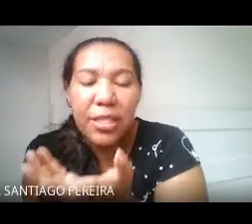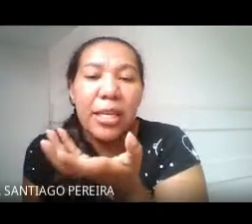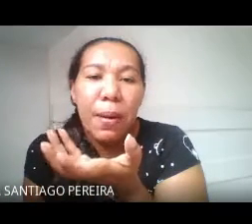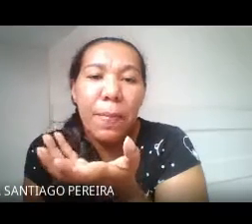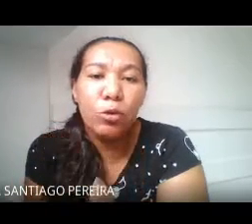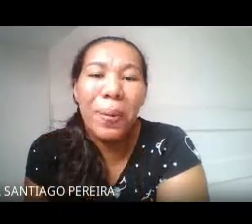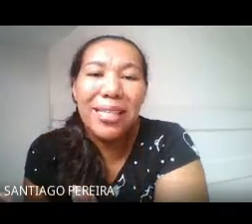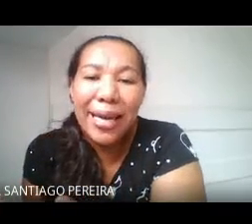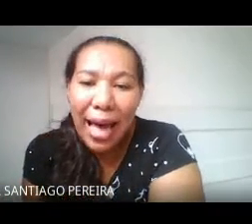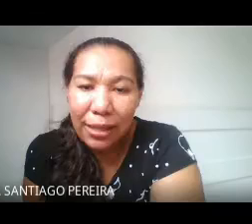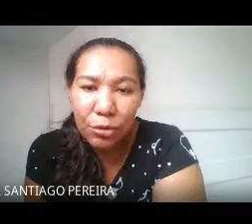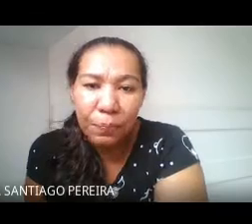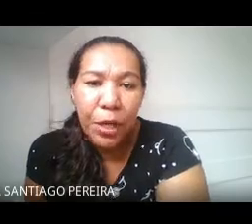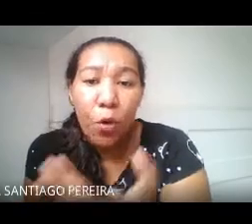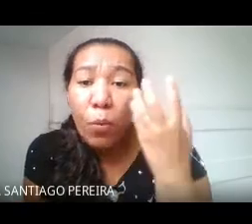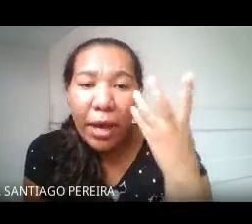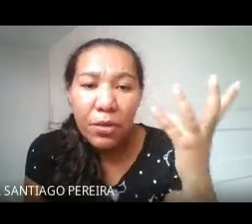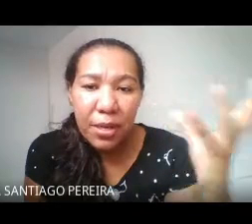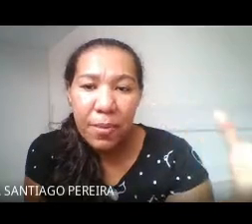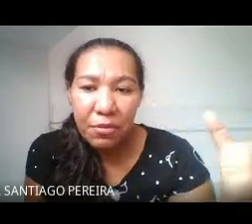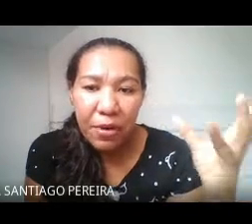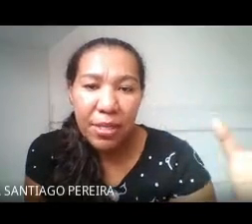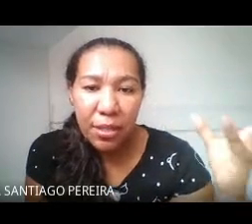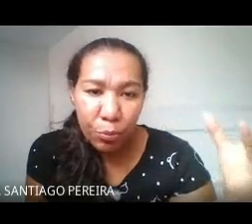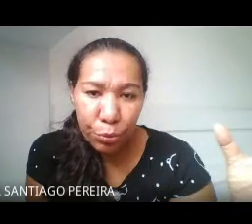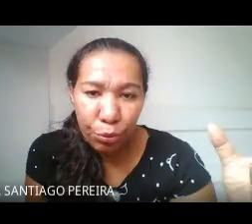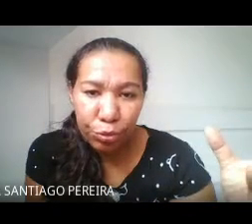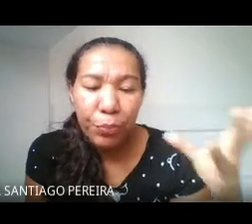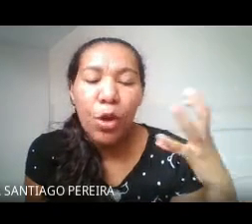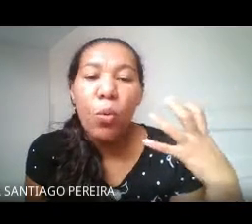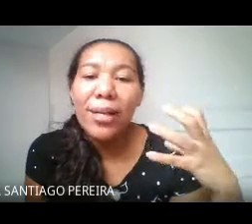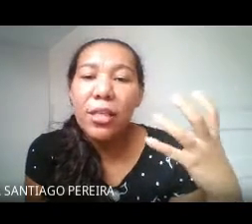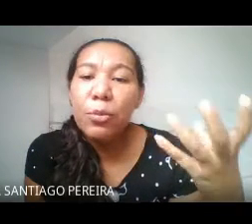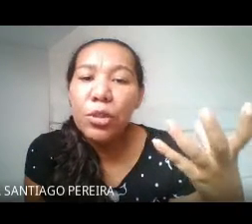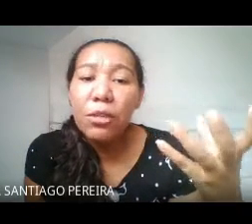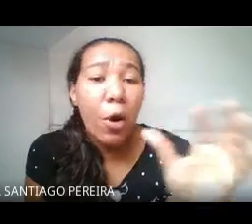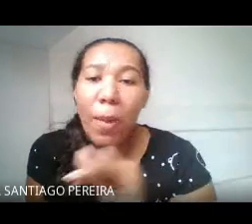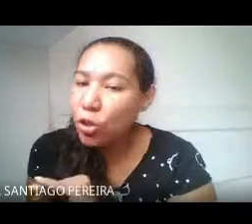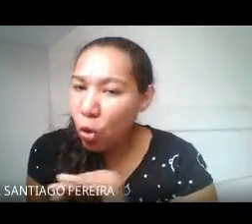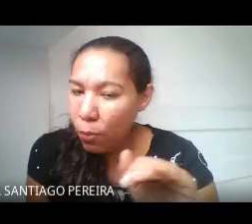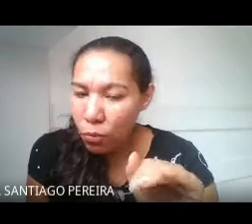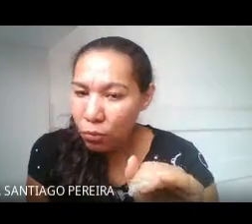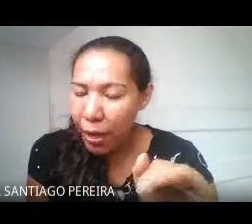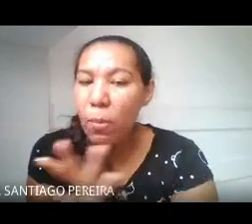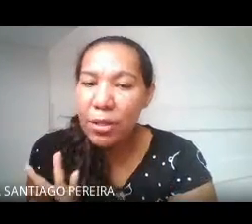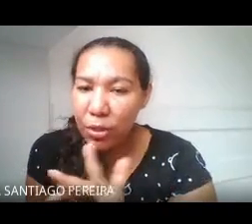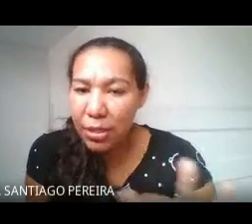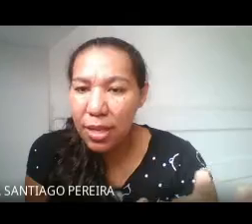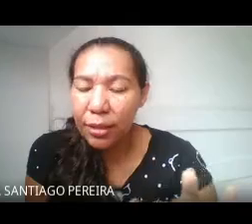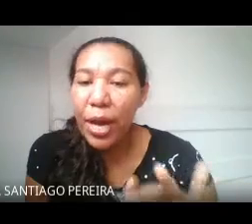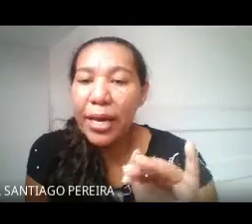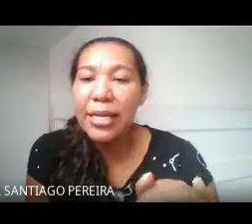predicativo, fazer aquele papel do predicado. Como é que eu vou saber a diferença de um para o outro? O atributivo é o mais comum, é o